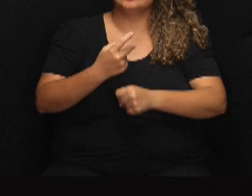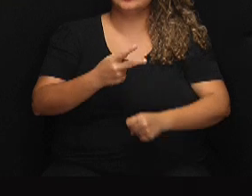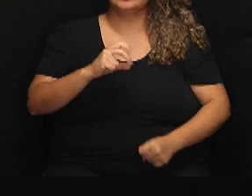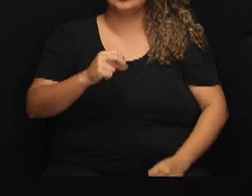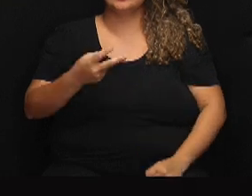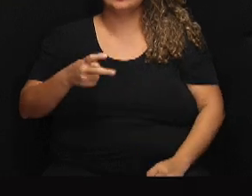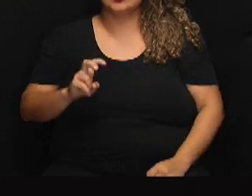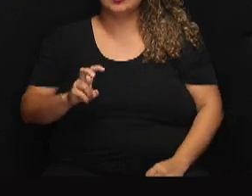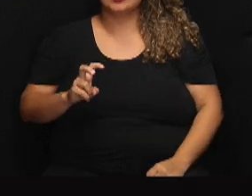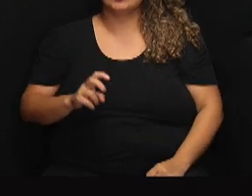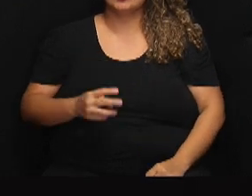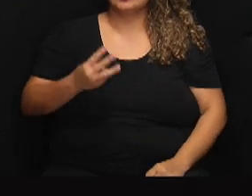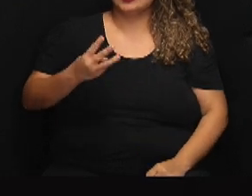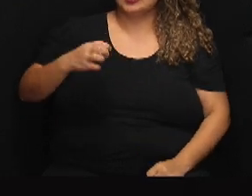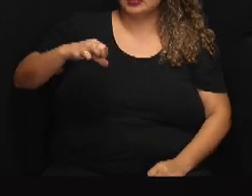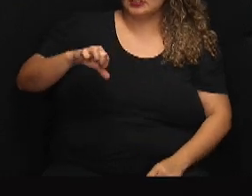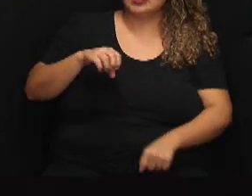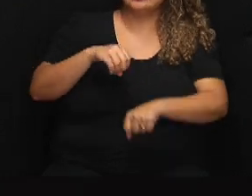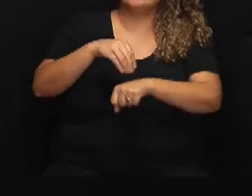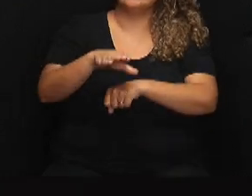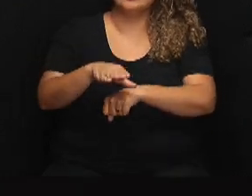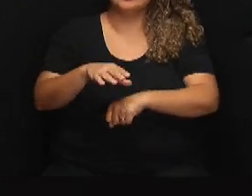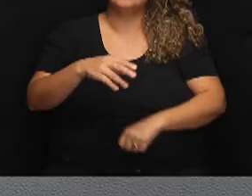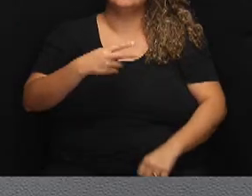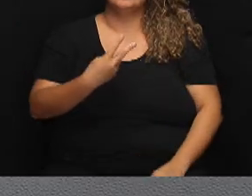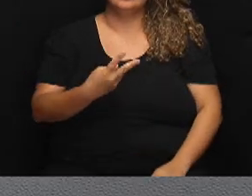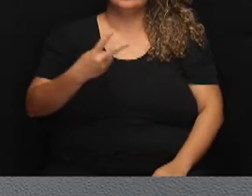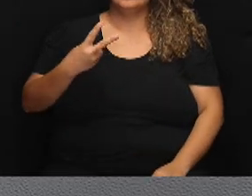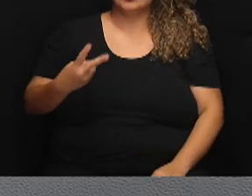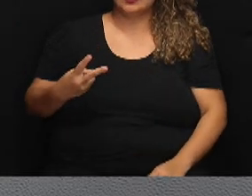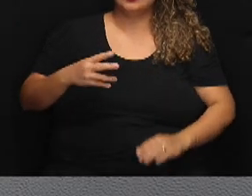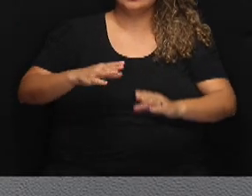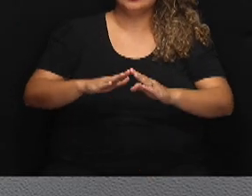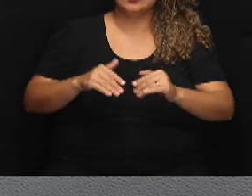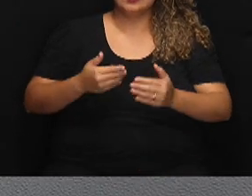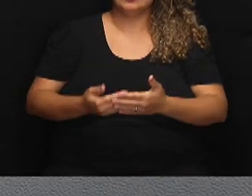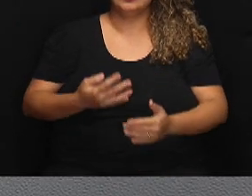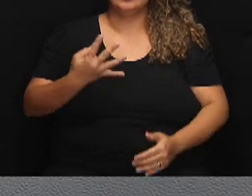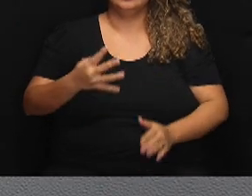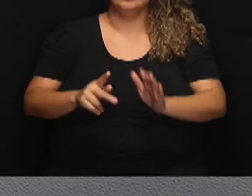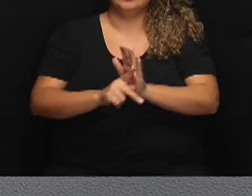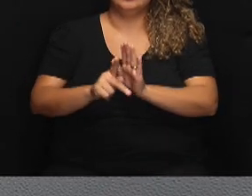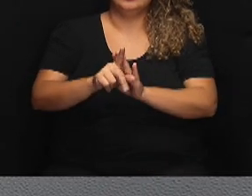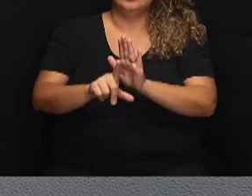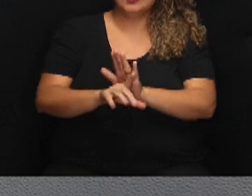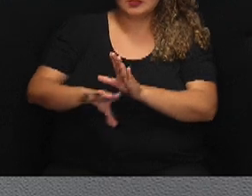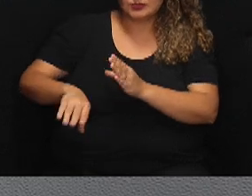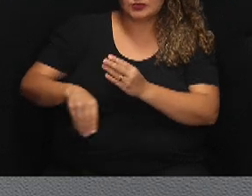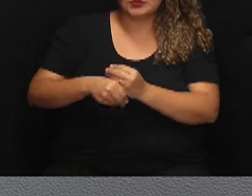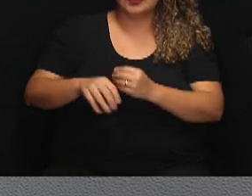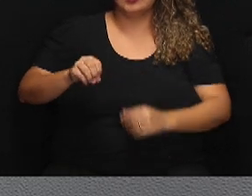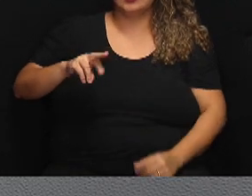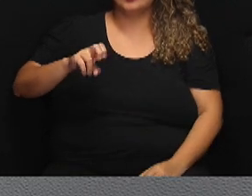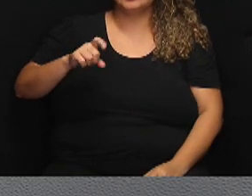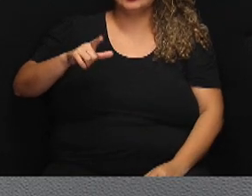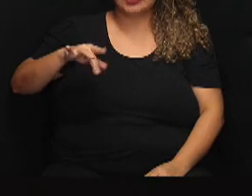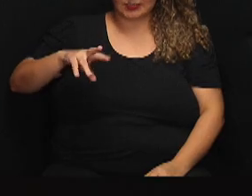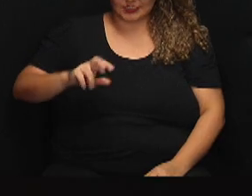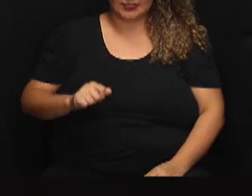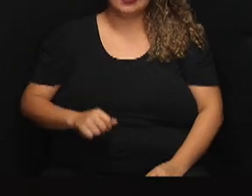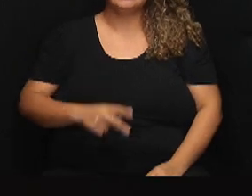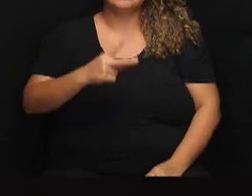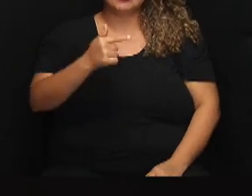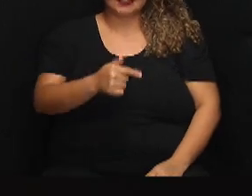2025 39 indicações, 22 requerimentos, 4 projetos de lei ordinária, 7 moções e